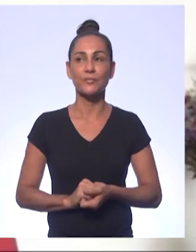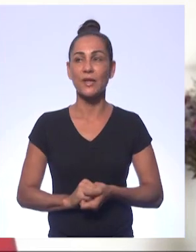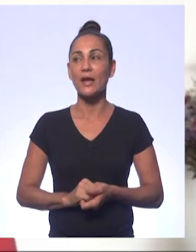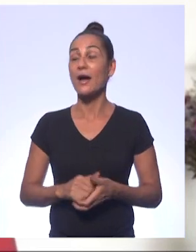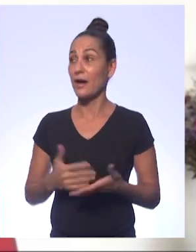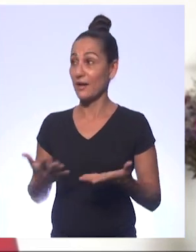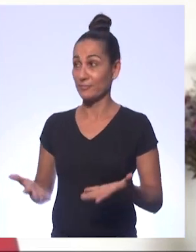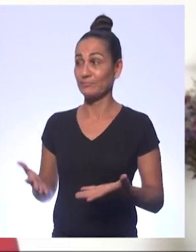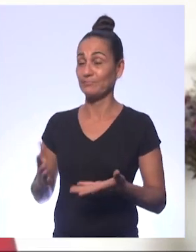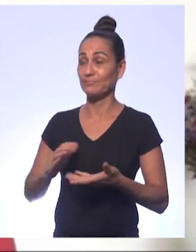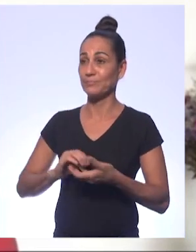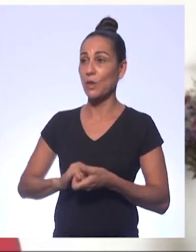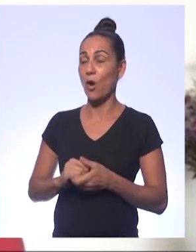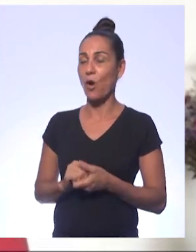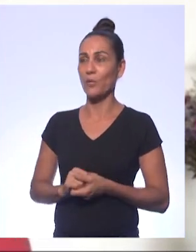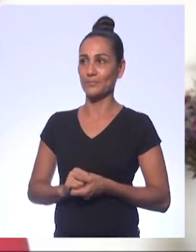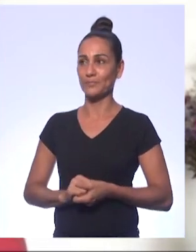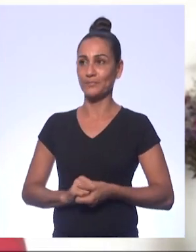Diga.